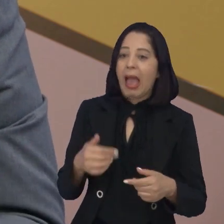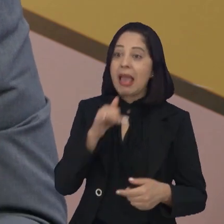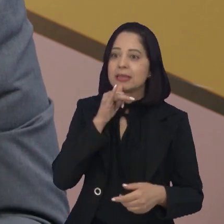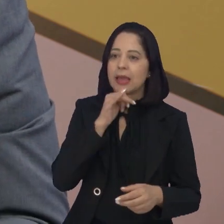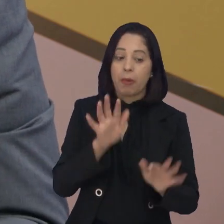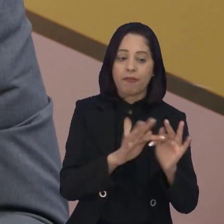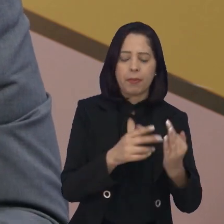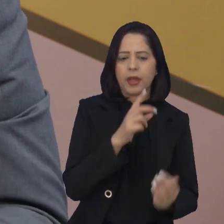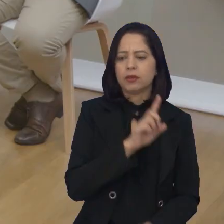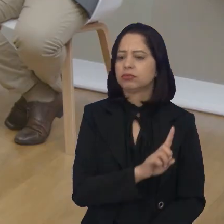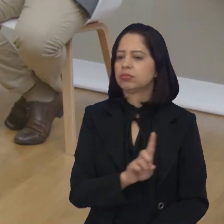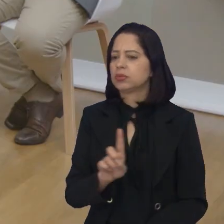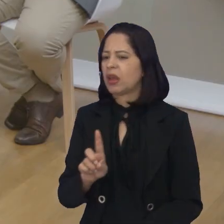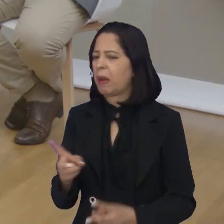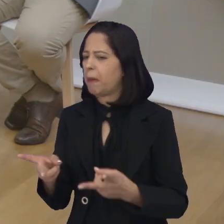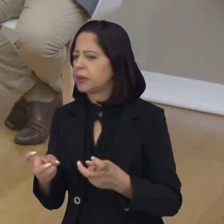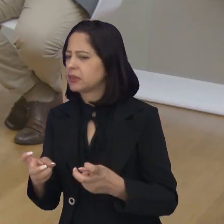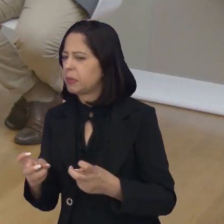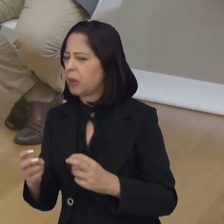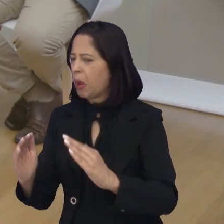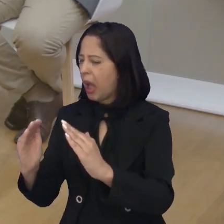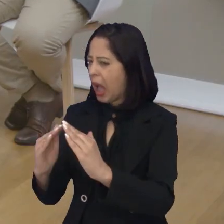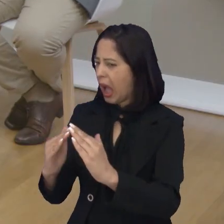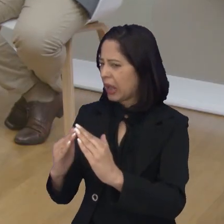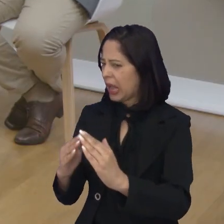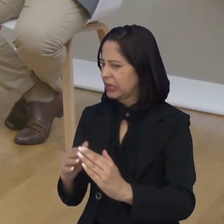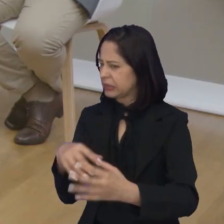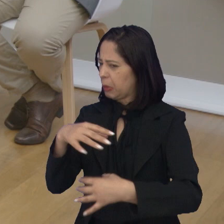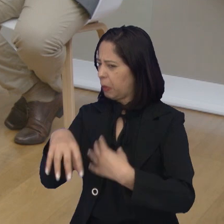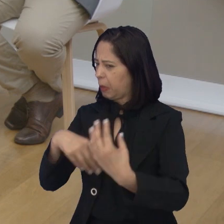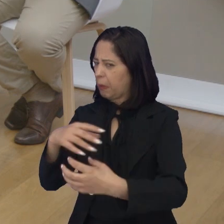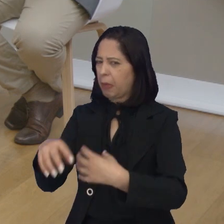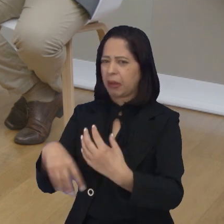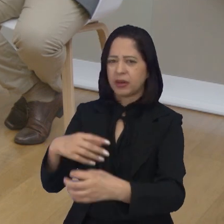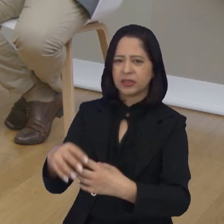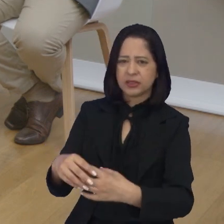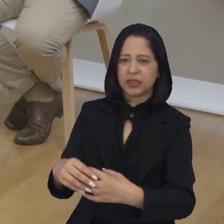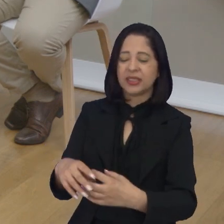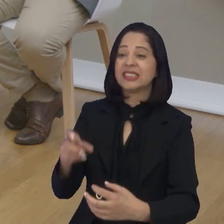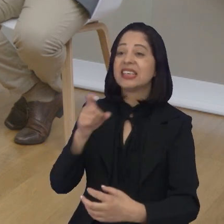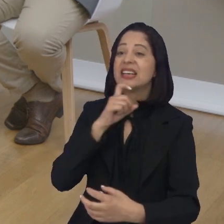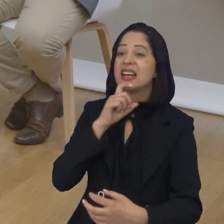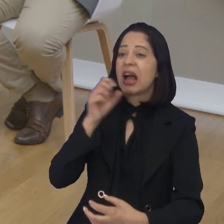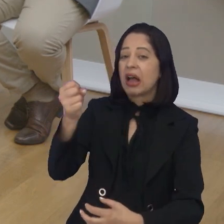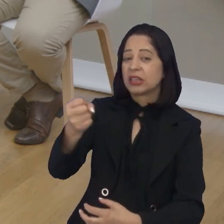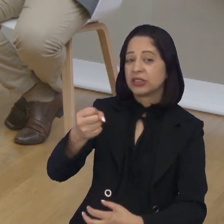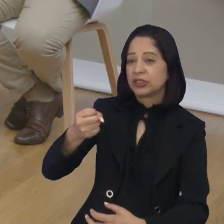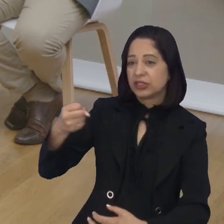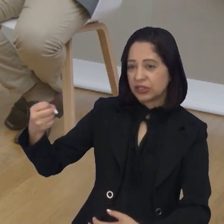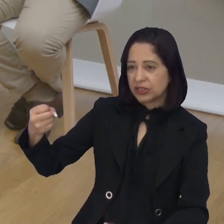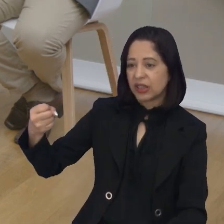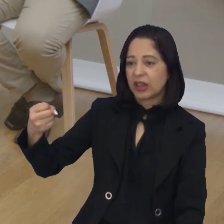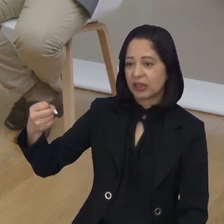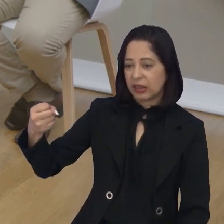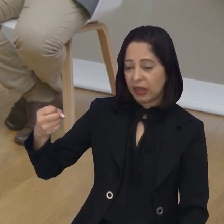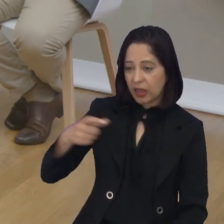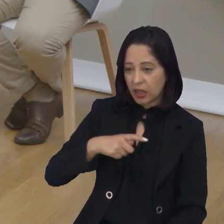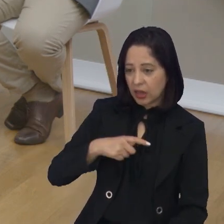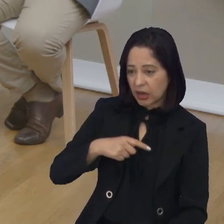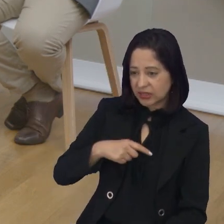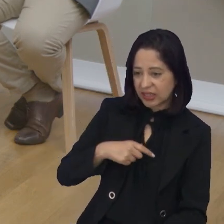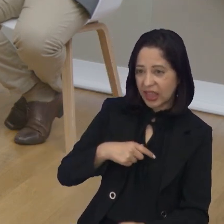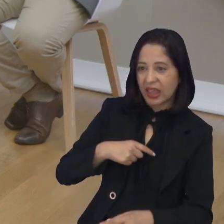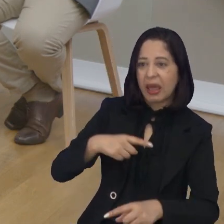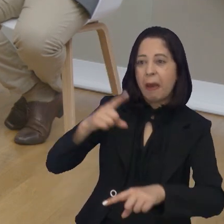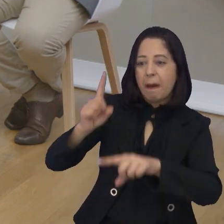da casa, geladeira, eu costumo dar essa dica, alimento que bacana. vencido muitas vezes. Sempre olhar ali se né, tem produtos vencidos,